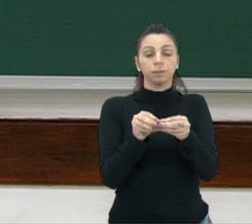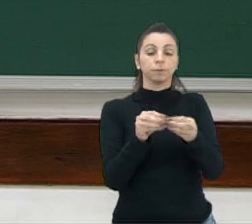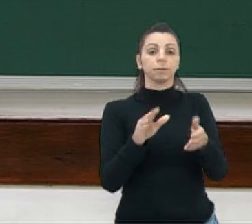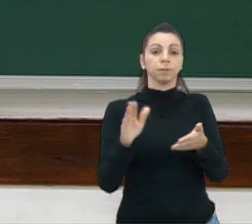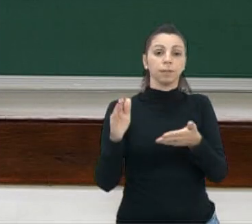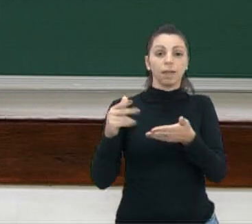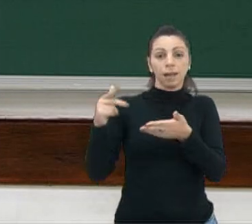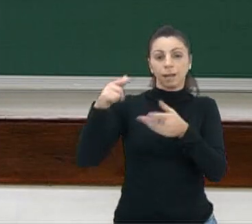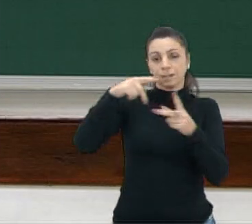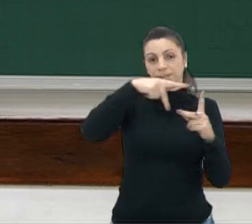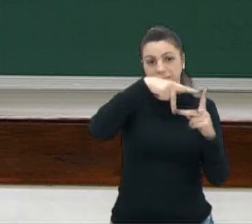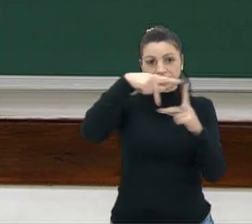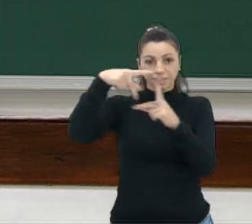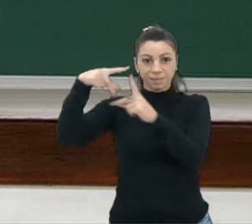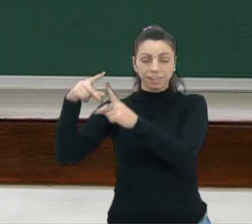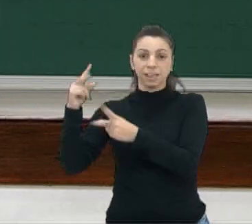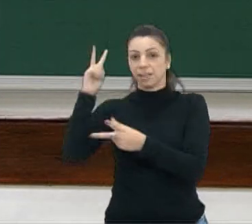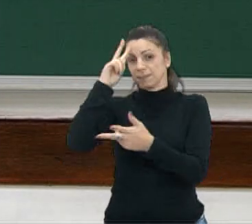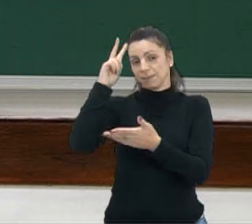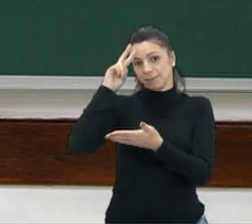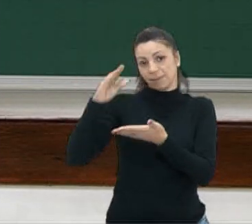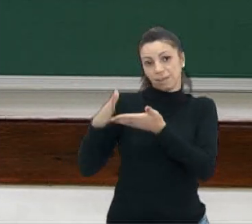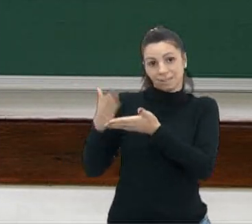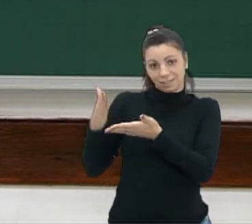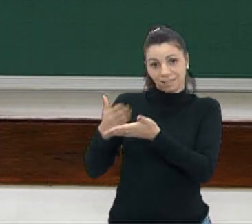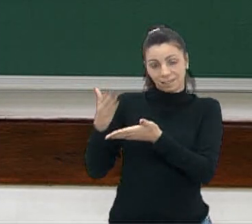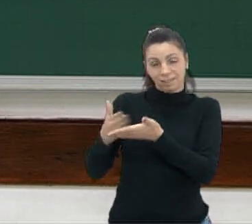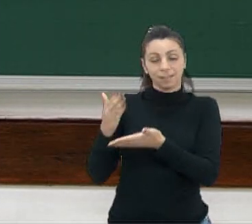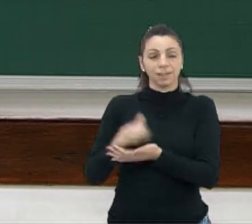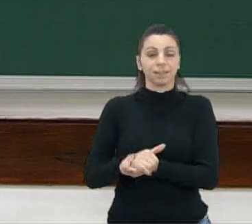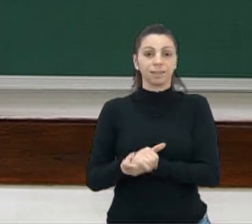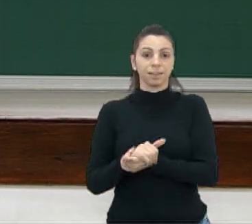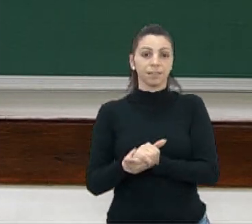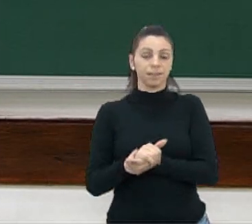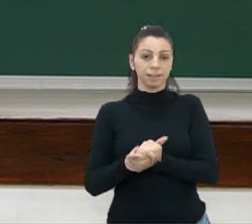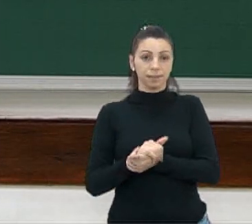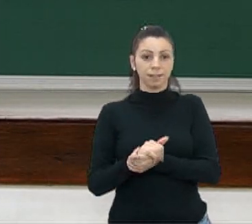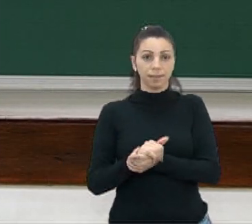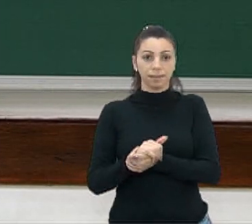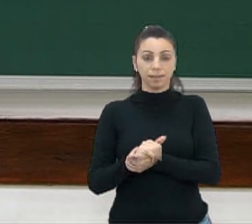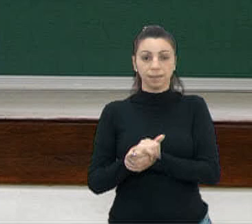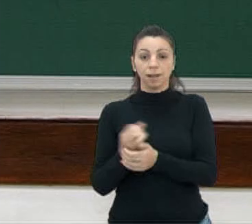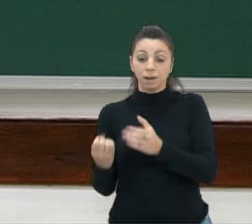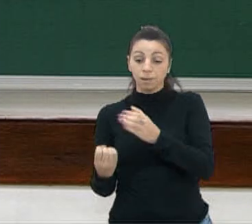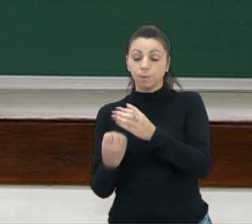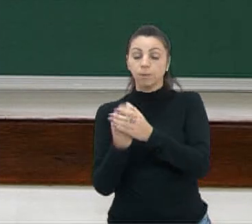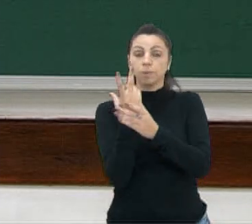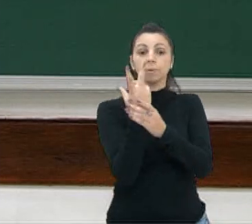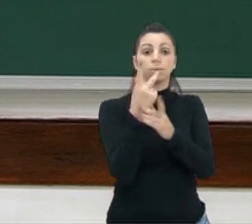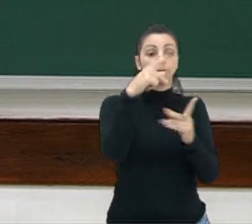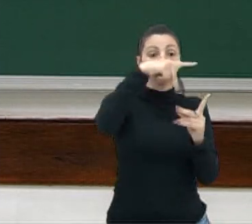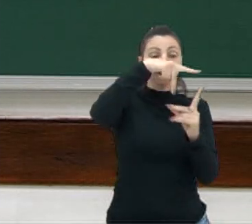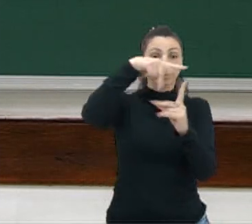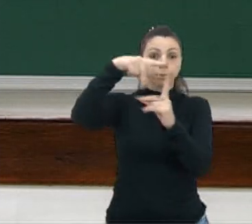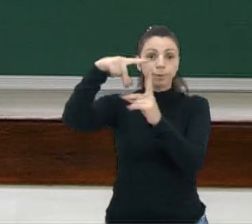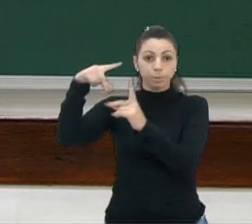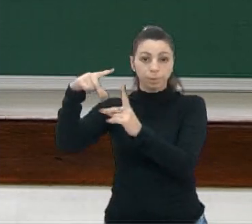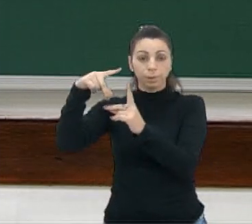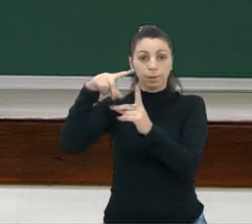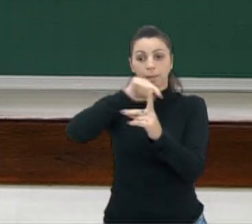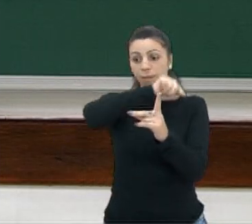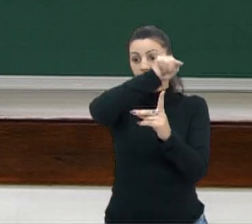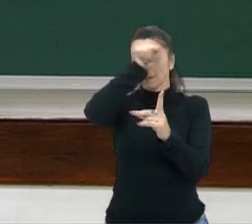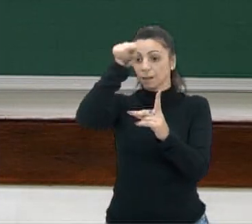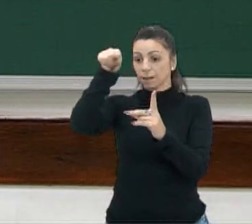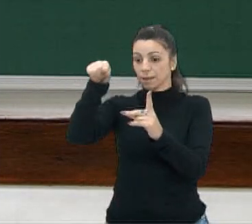tirinha e não o contrário, como eu tinha dito, né? Não é bem que a tirinha é uma parte da história em quadrinho, elas surgem mesmo como periódico, né? Então